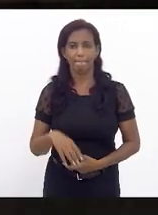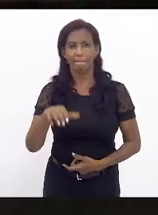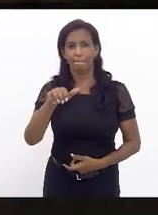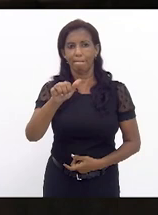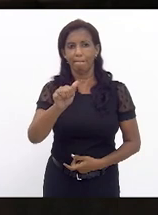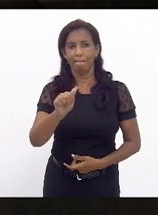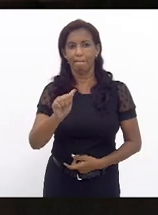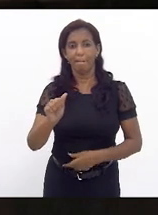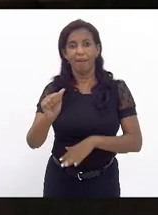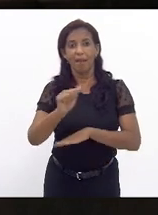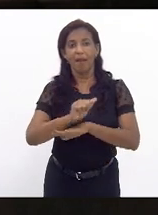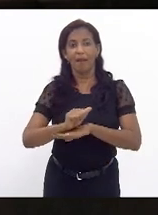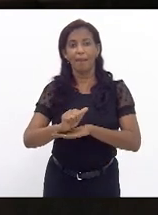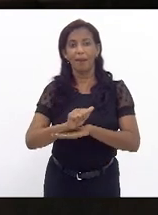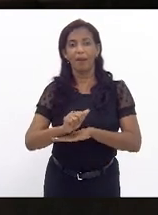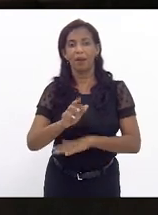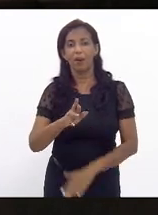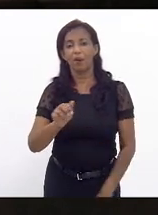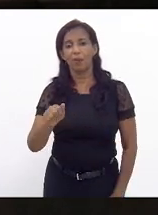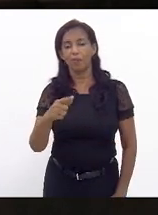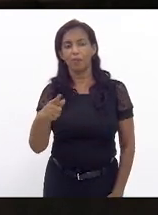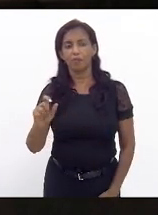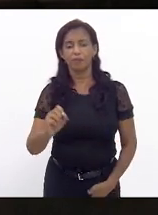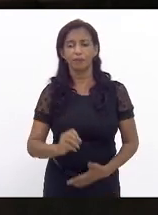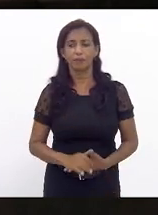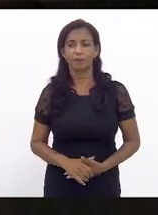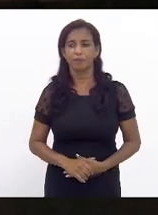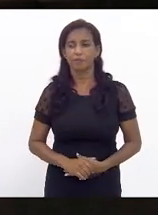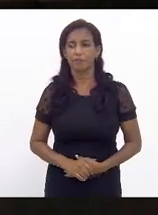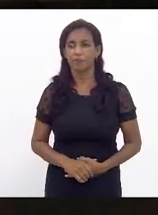Abraão. Deputado Marcos Abraão.